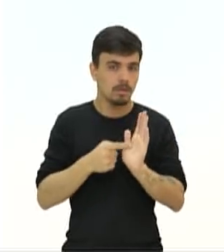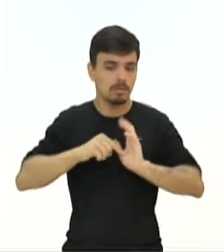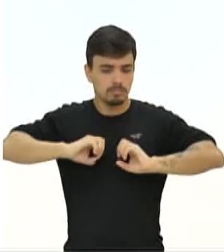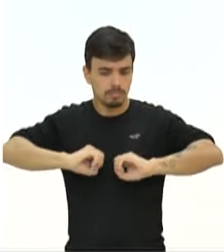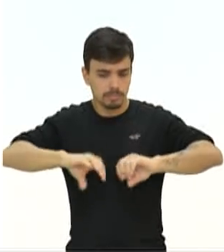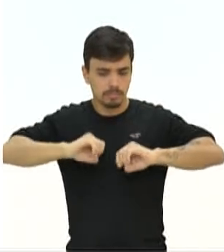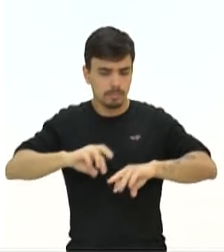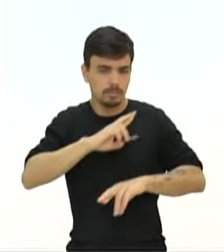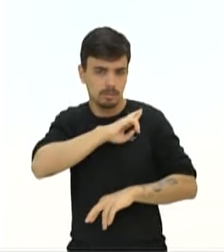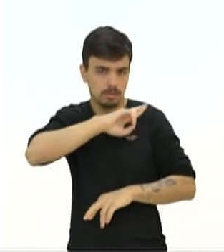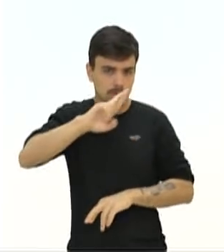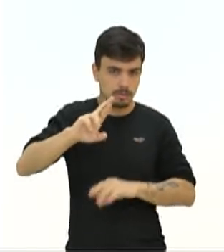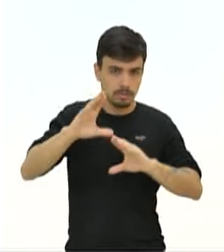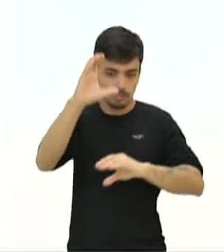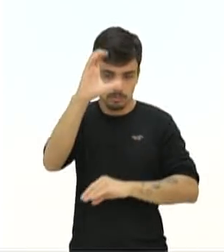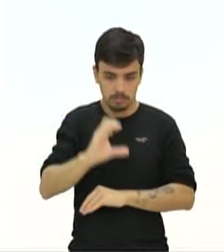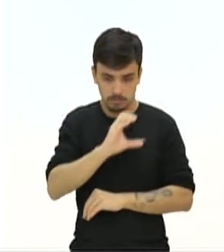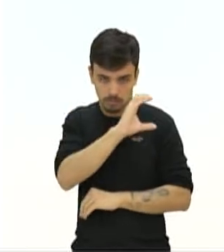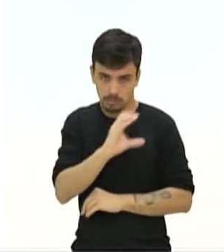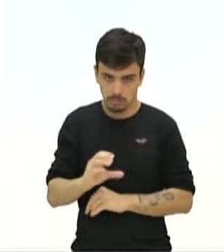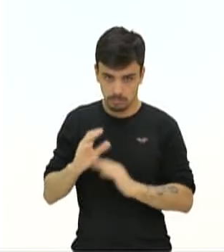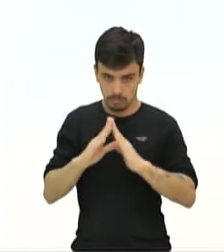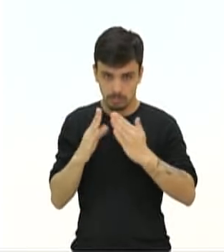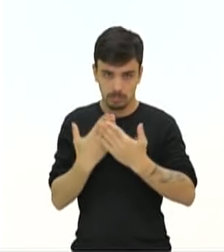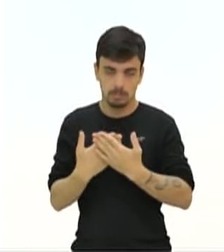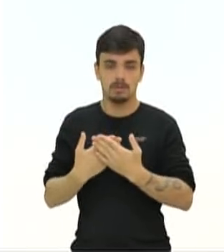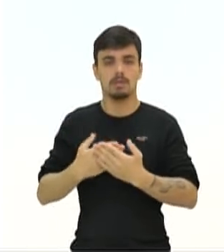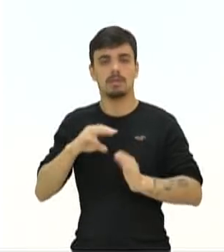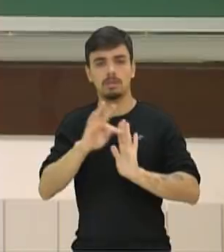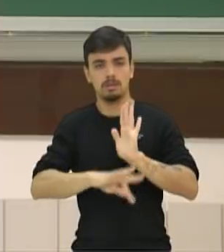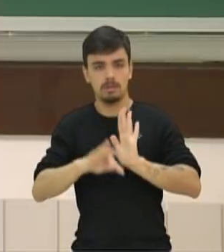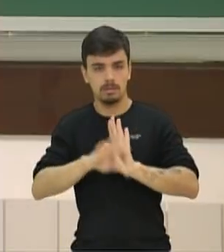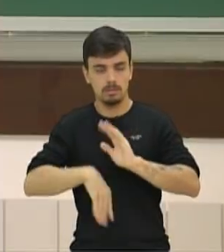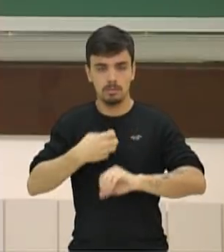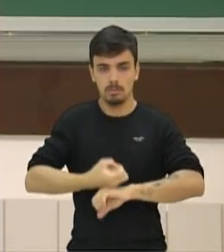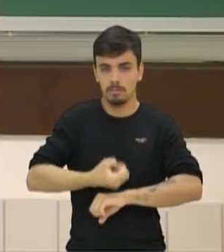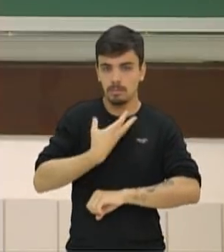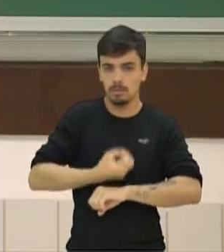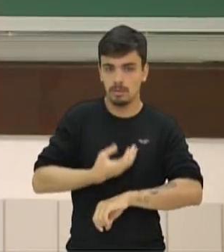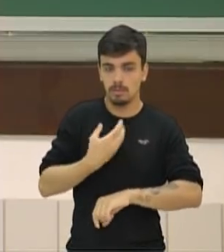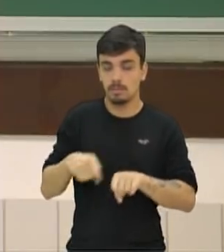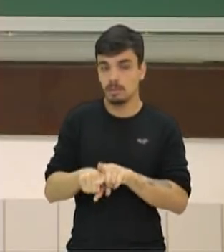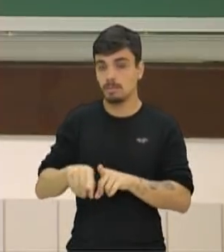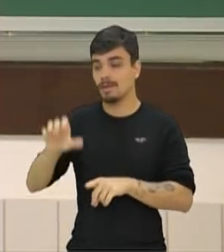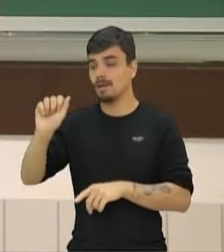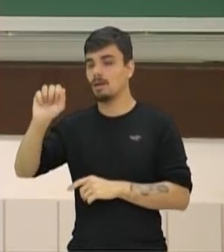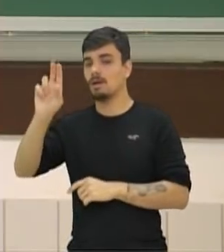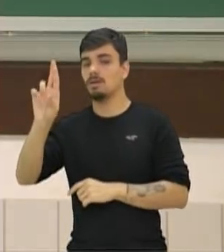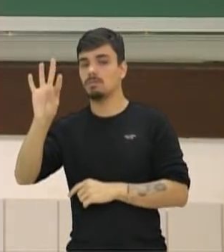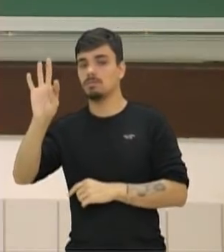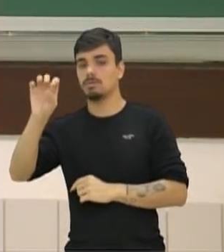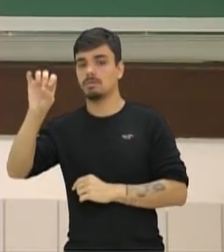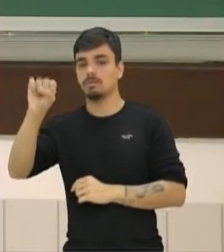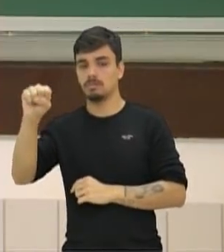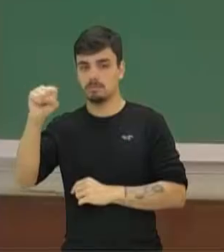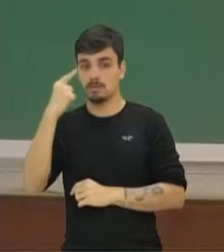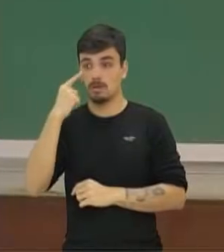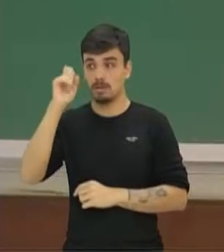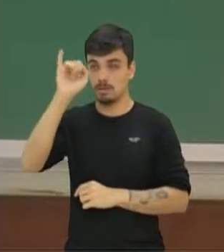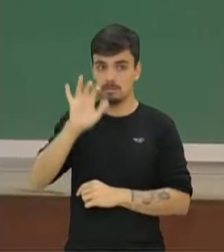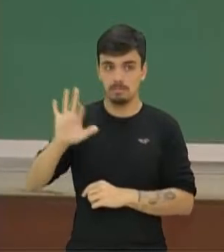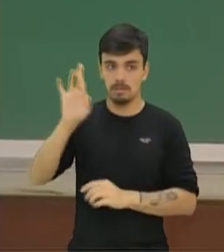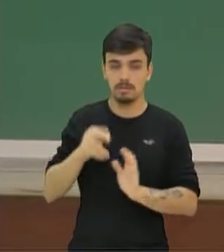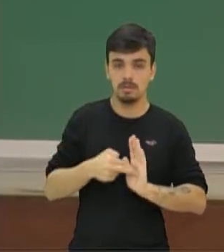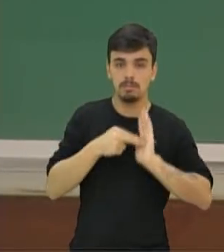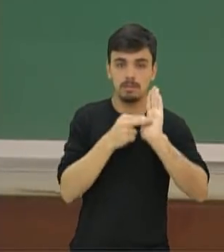dogmas da Igreja Católica com textos, poemas e autos, né? Então, aqui a obra representando, né, a primeira